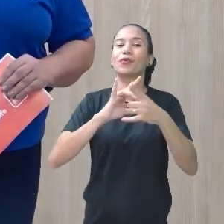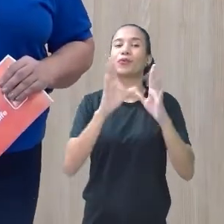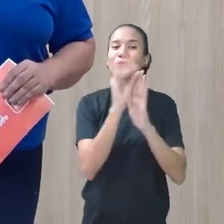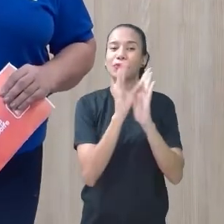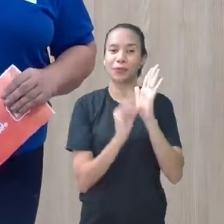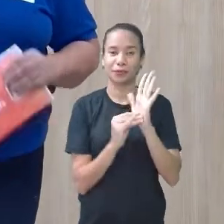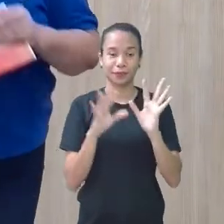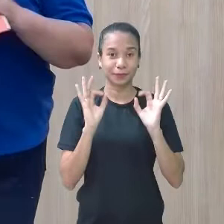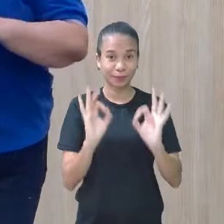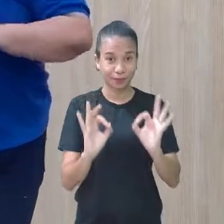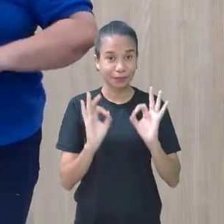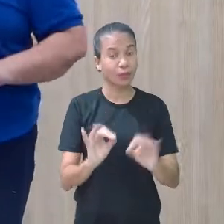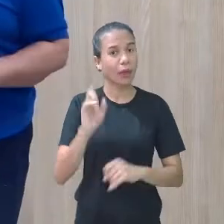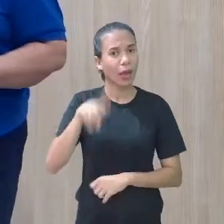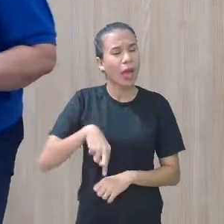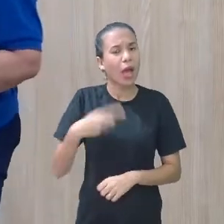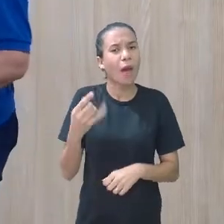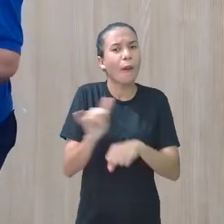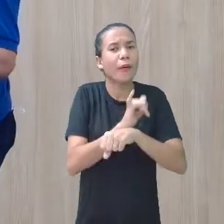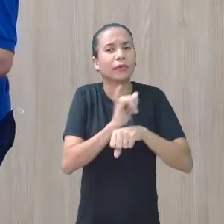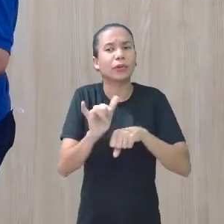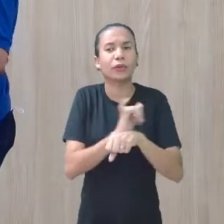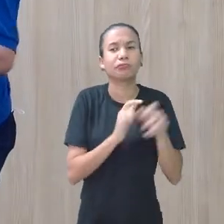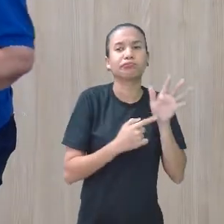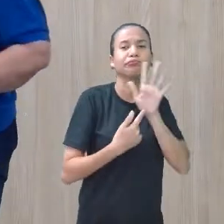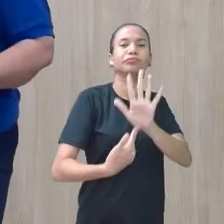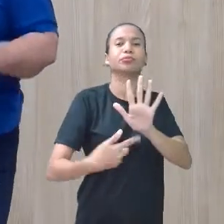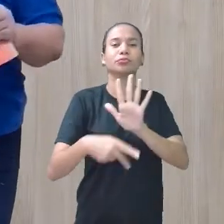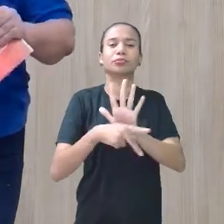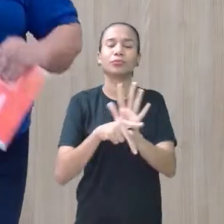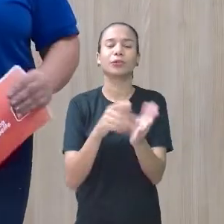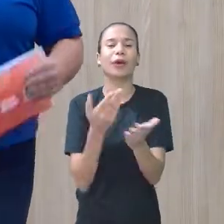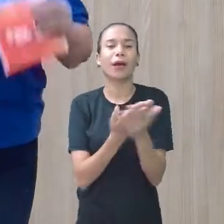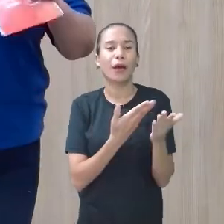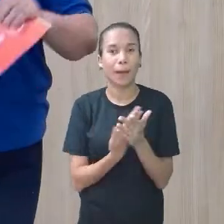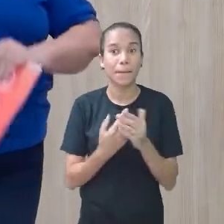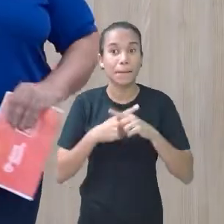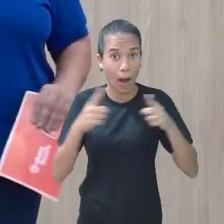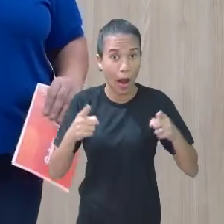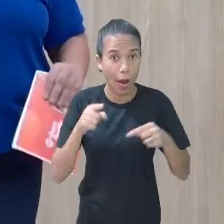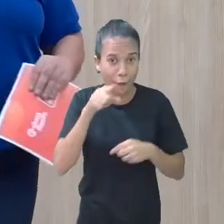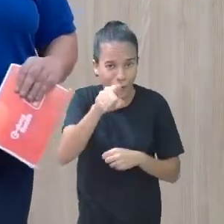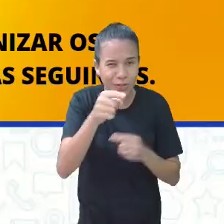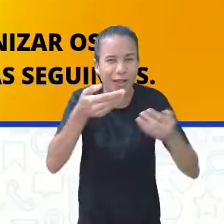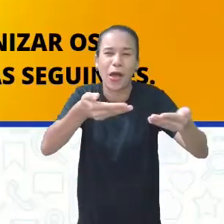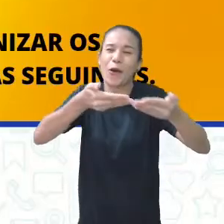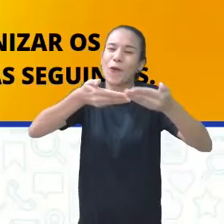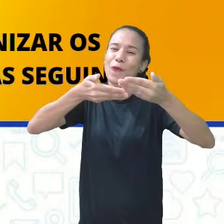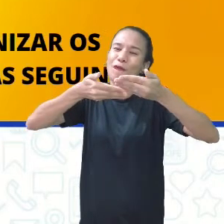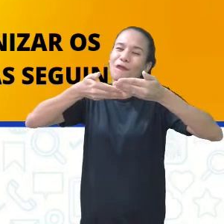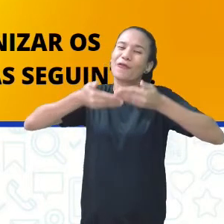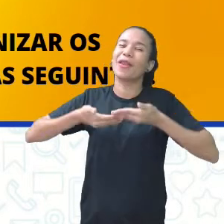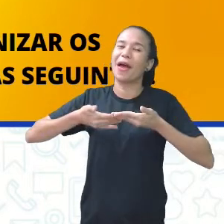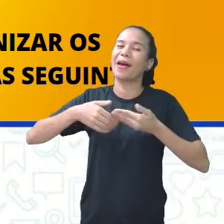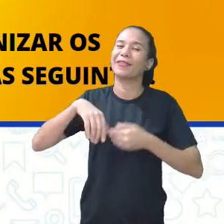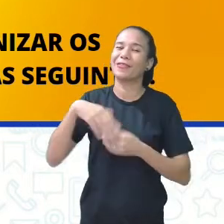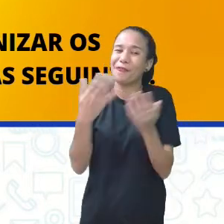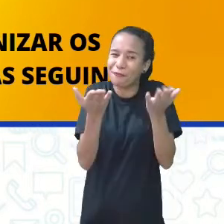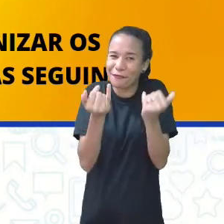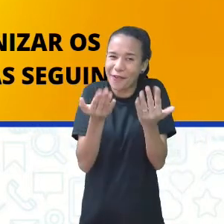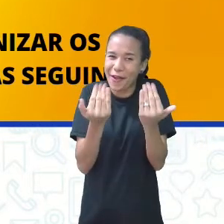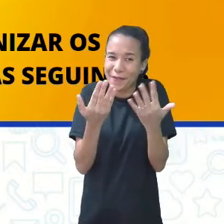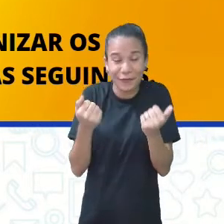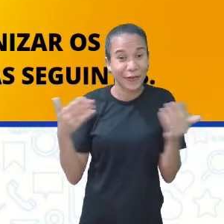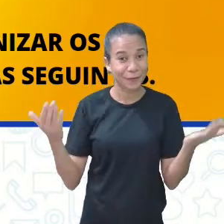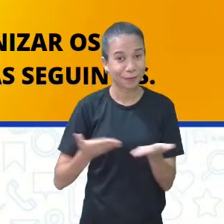ao conteúdo. Isso é a maneira que nós vamos apresentar. Mas vocês estão sendo convidados. Então, olha aí, eu